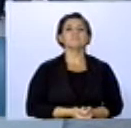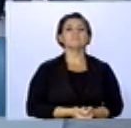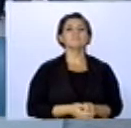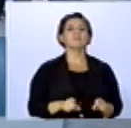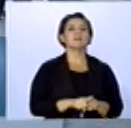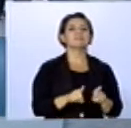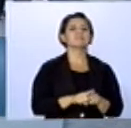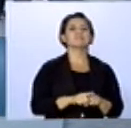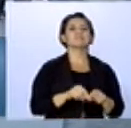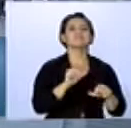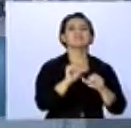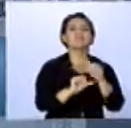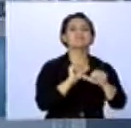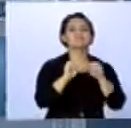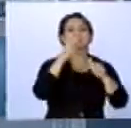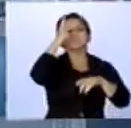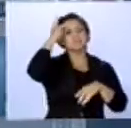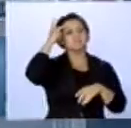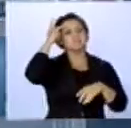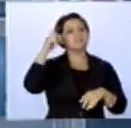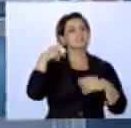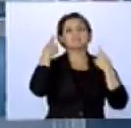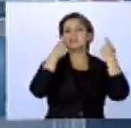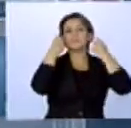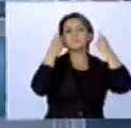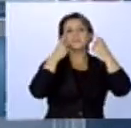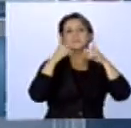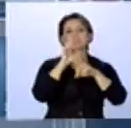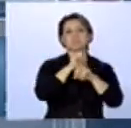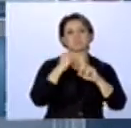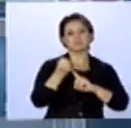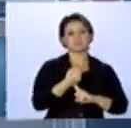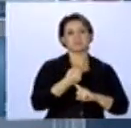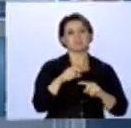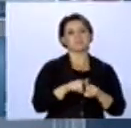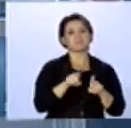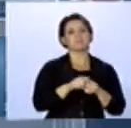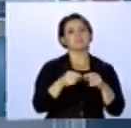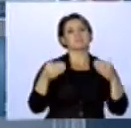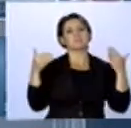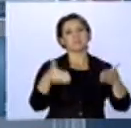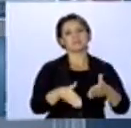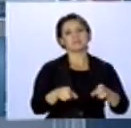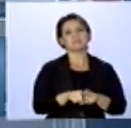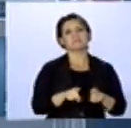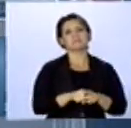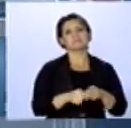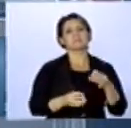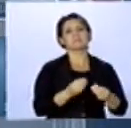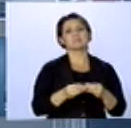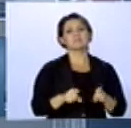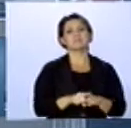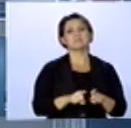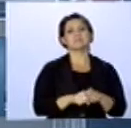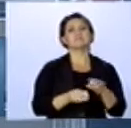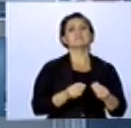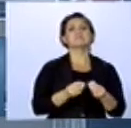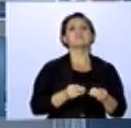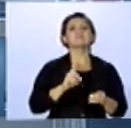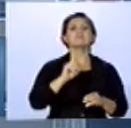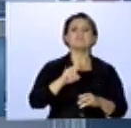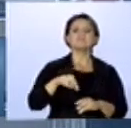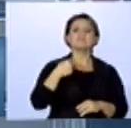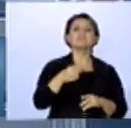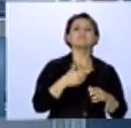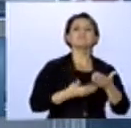social é uma das missões do Instituto atuação aqui representado e uma das formas de combate a simpatia